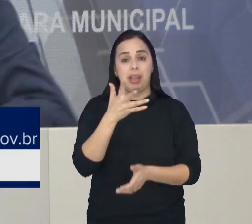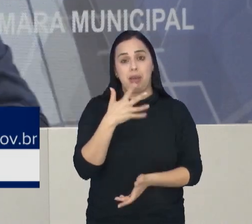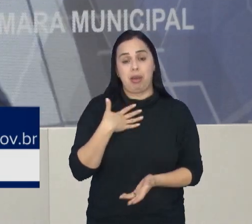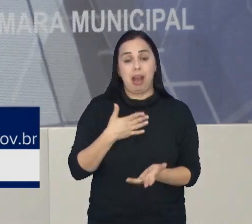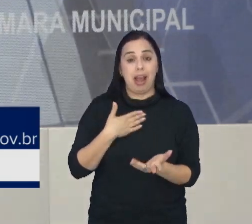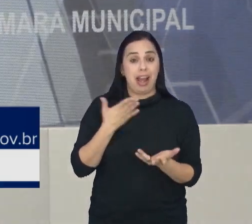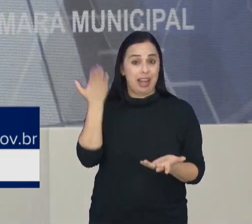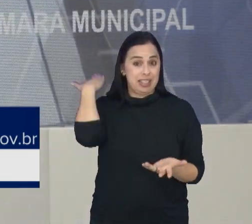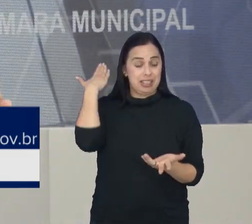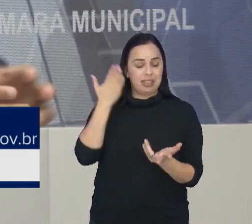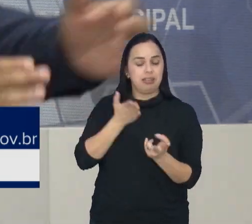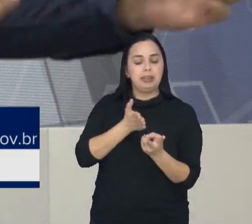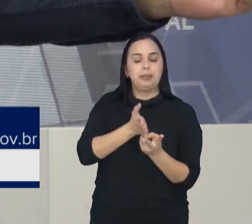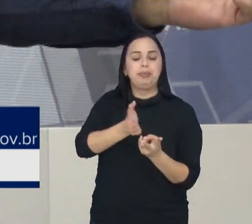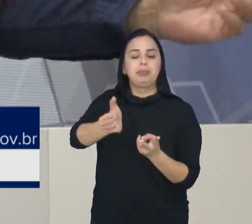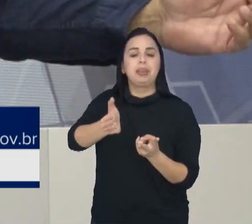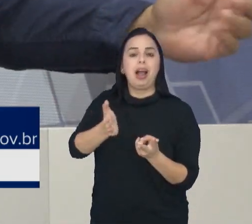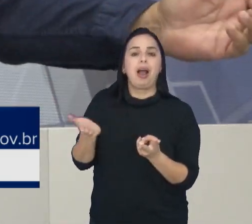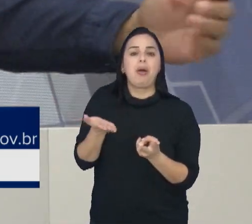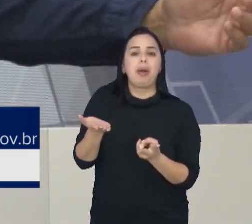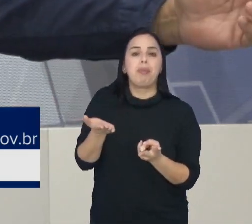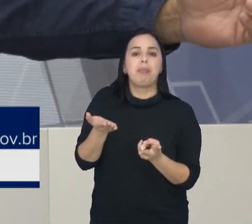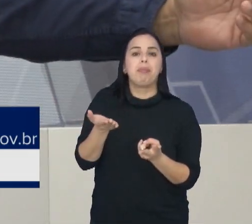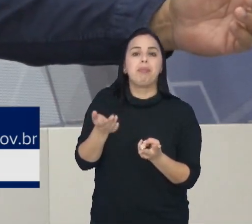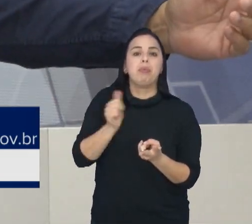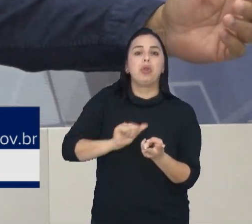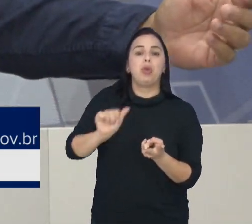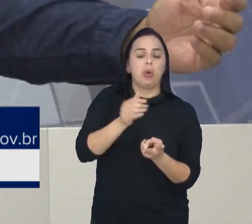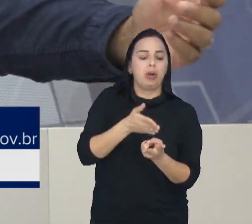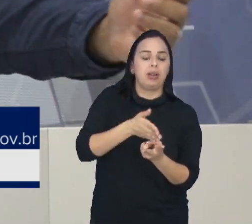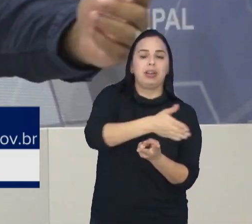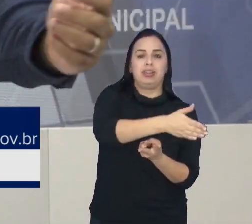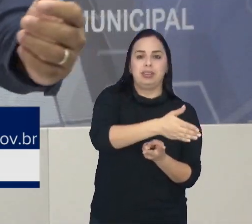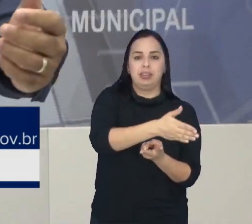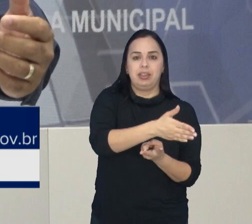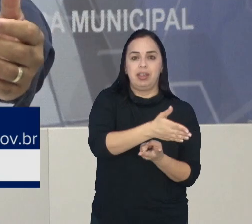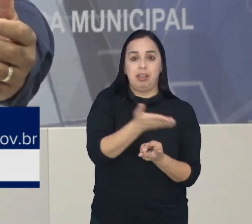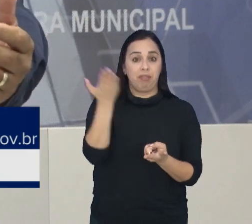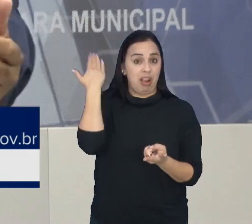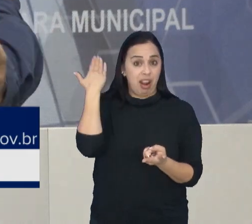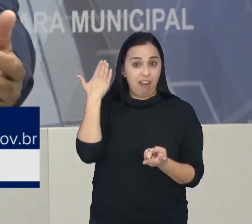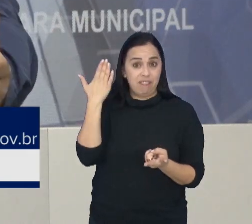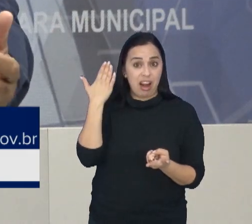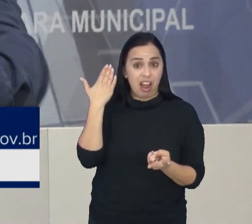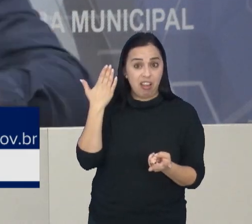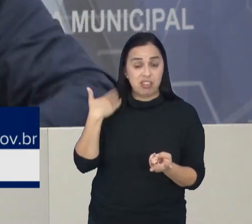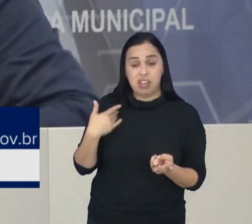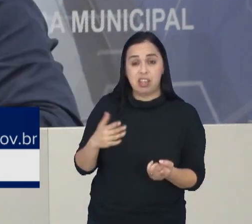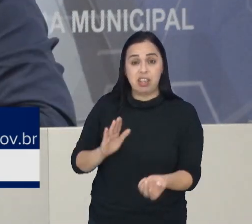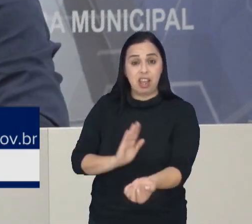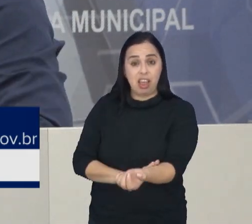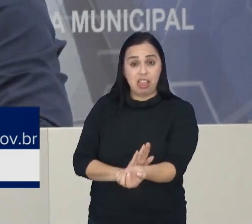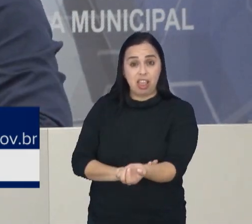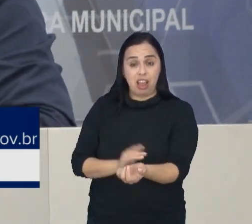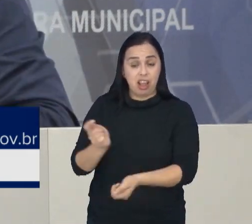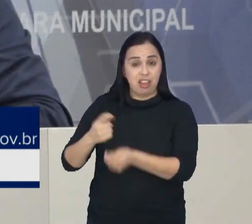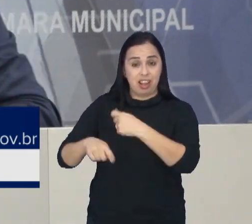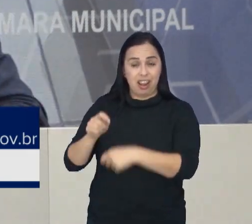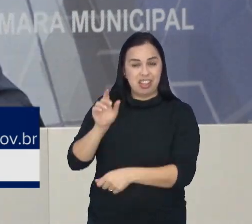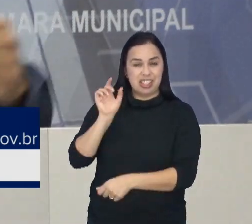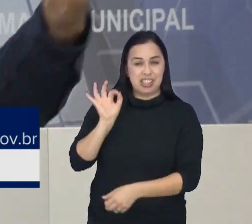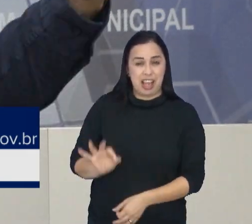respeito, fala assim, ó, gestão na veia. E é isso mesmo, é gestão na